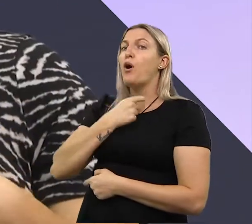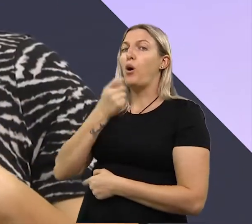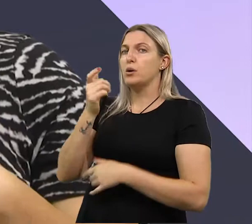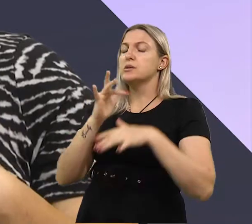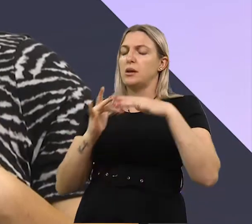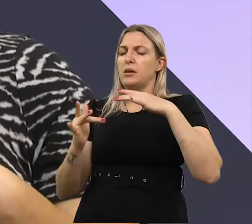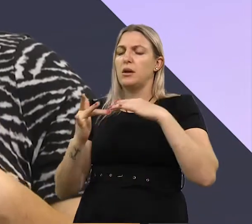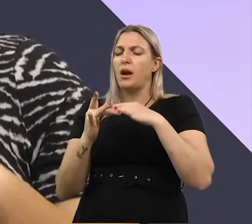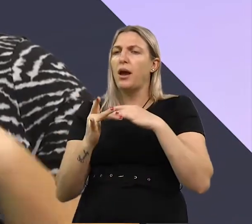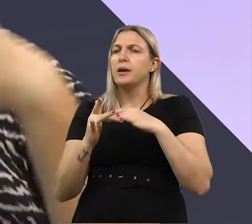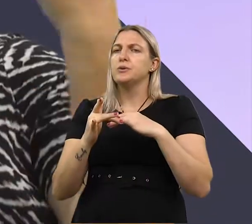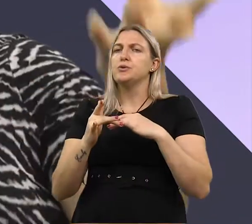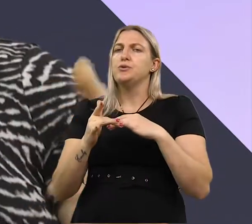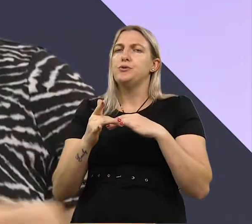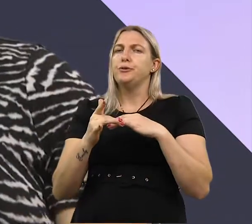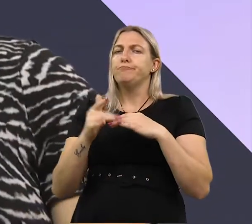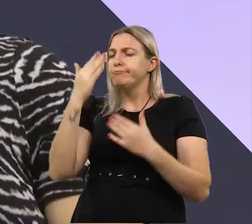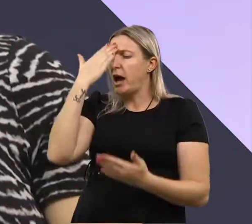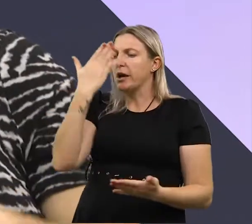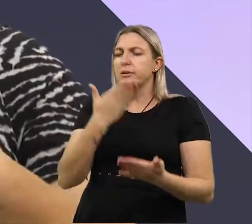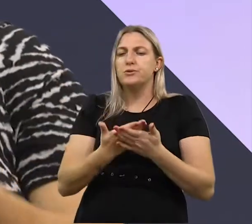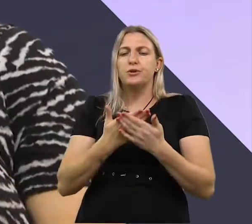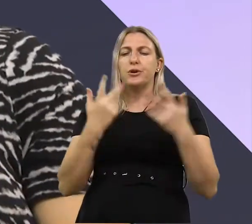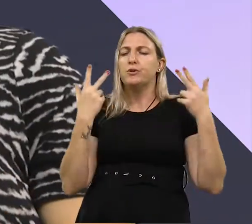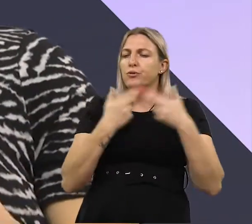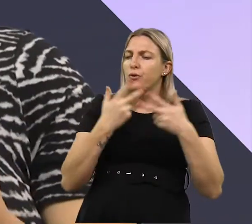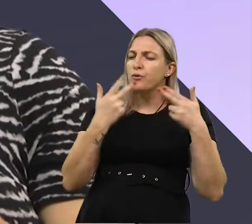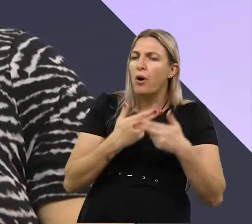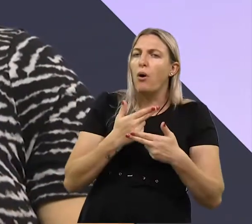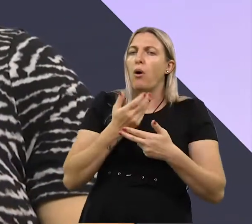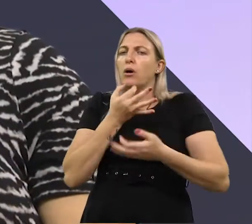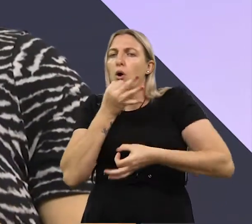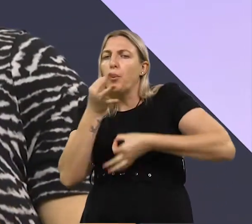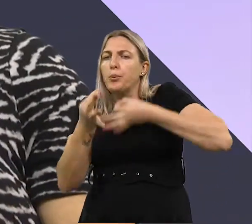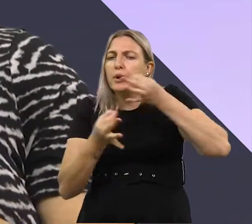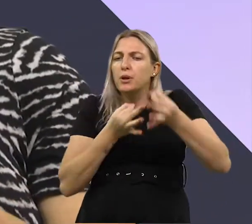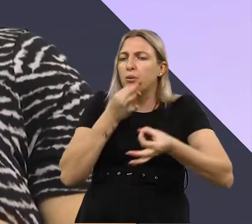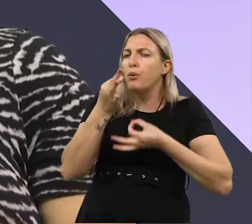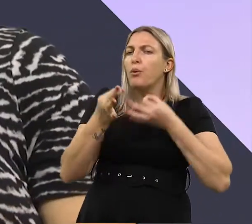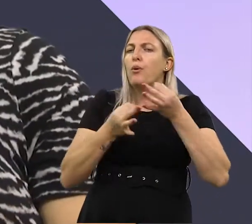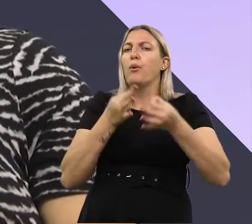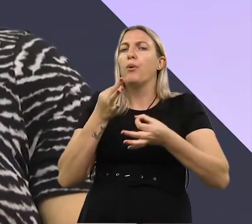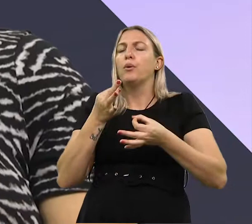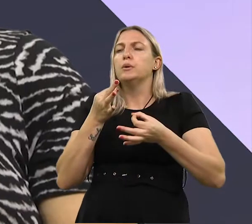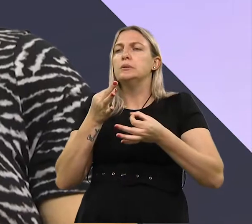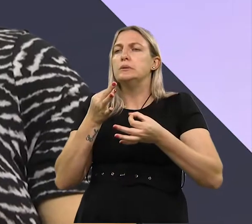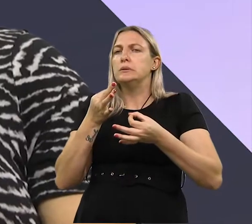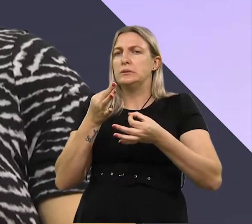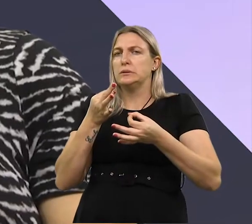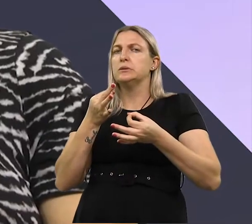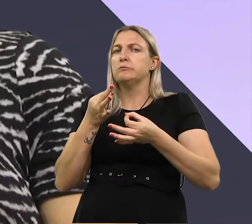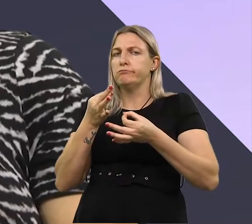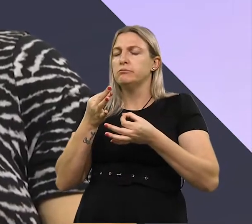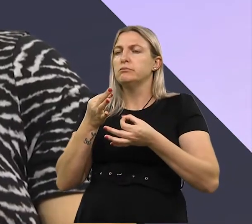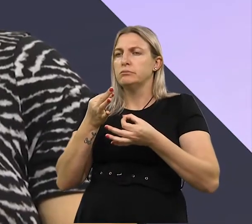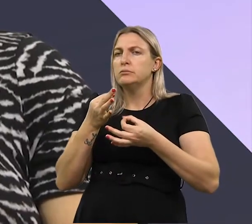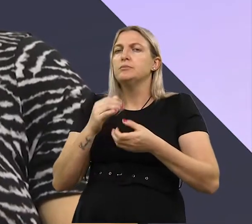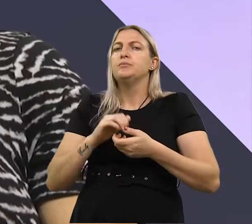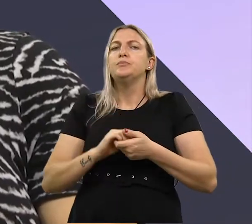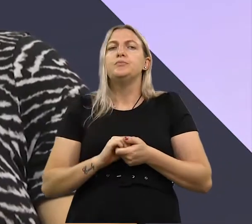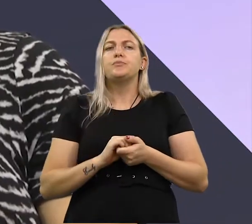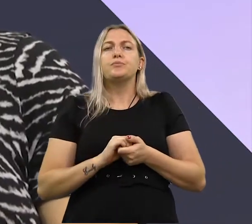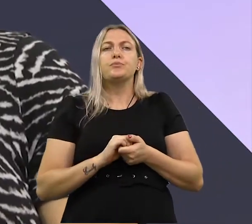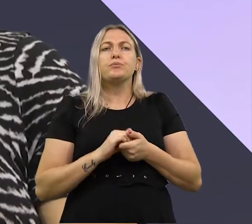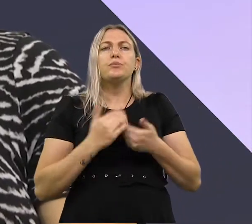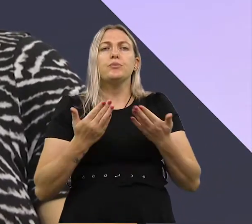disque, ou copiam e colam, reproduzem comentários e opiniões. A agressividade exato, tem imperado hoje, isso,